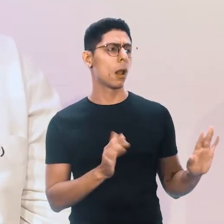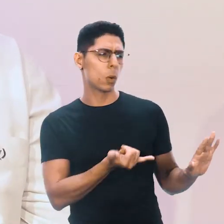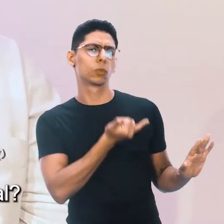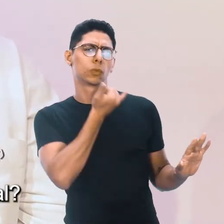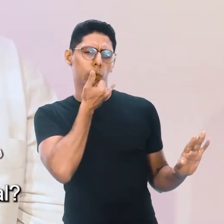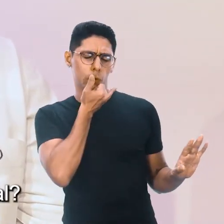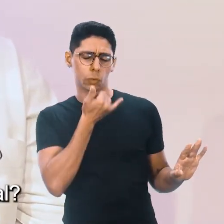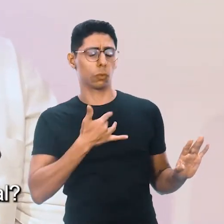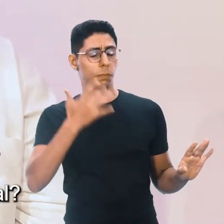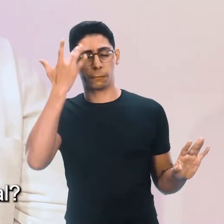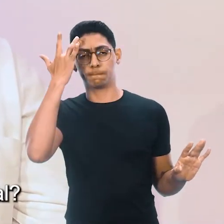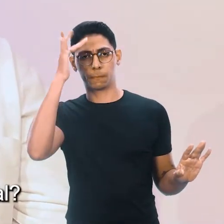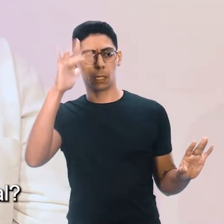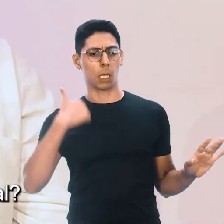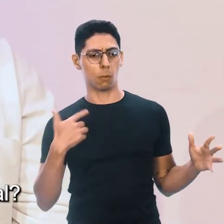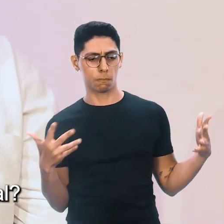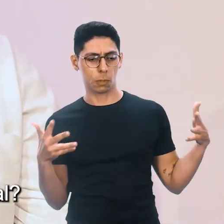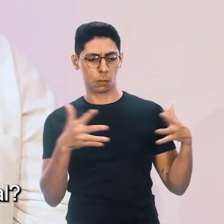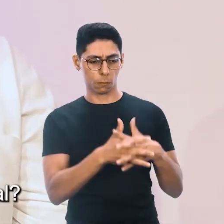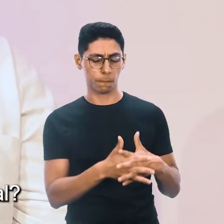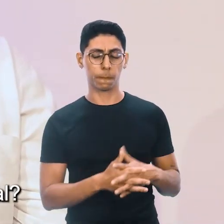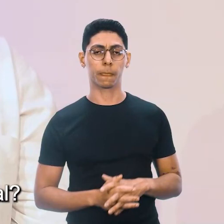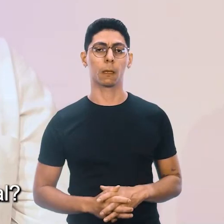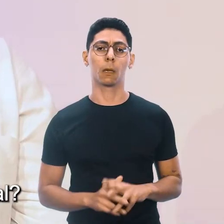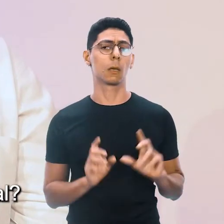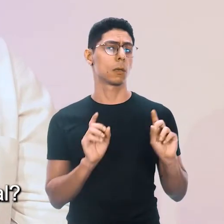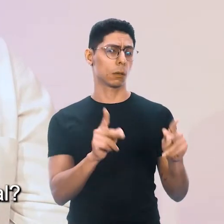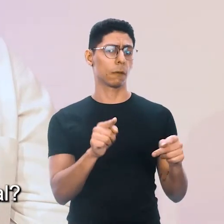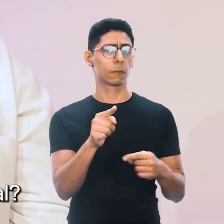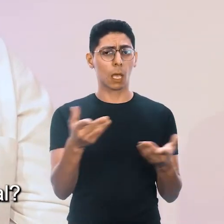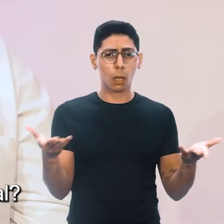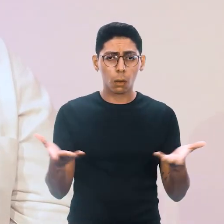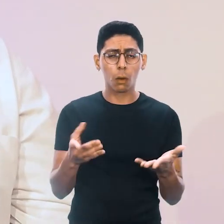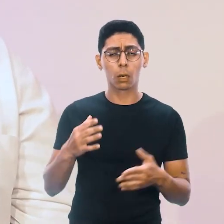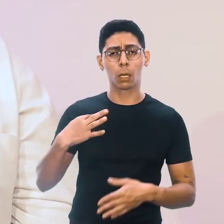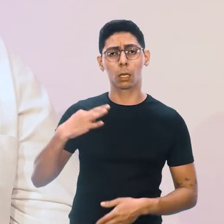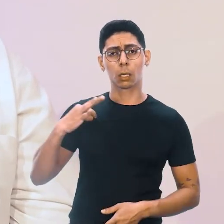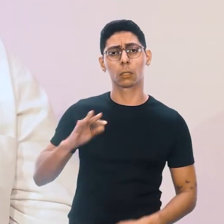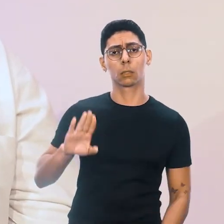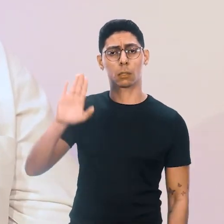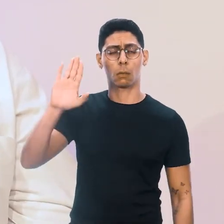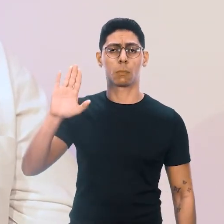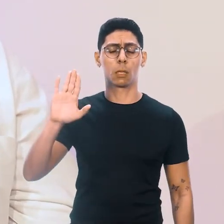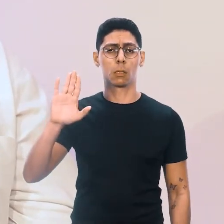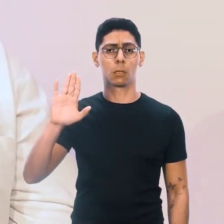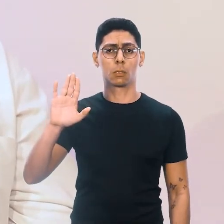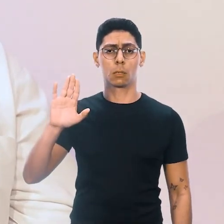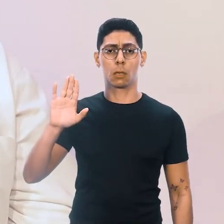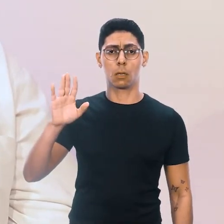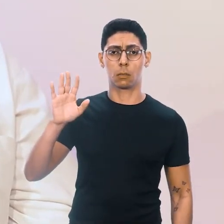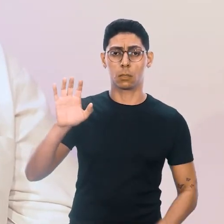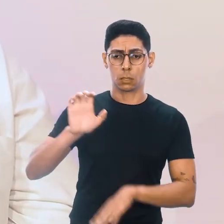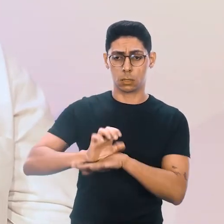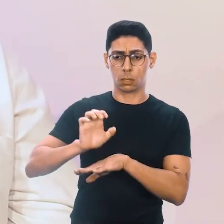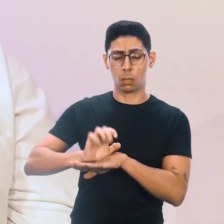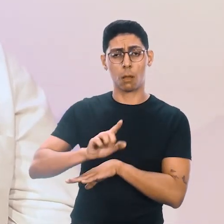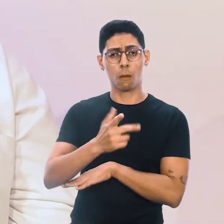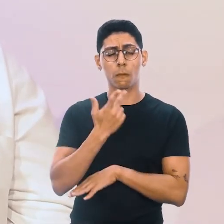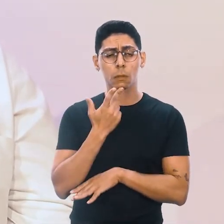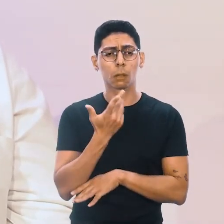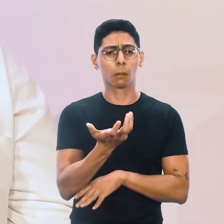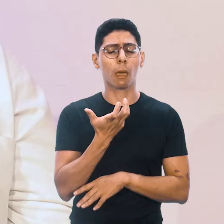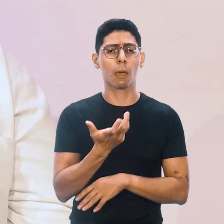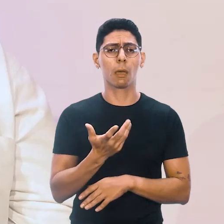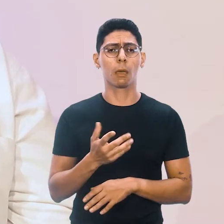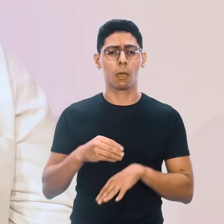então, eu me atrapalhei aqui. Mas, enfim, você está candidato a deputado estadual, a bandeira é essa, você quer deixar